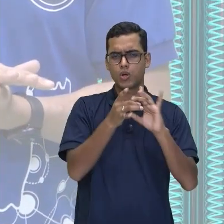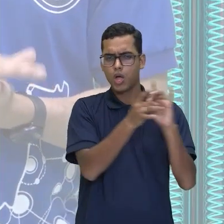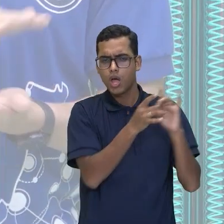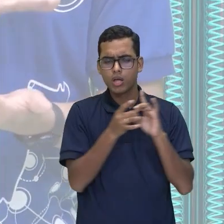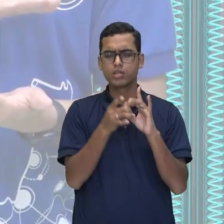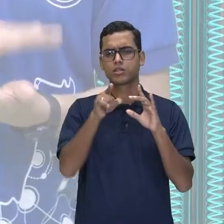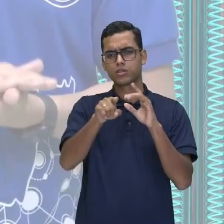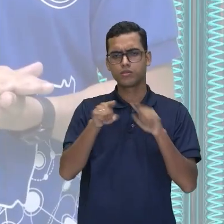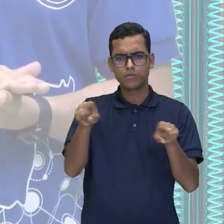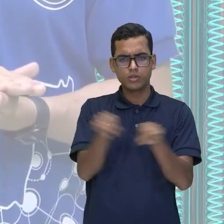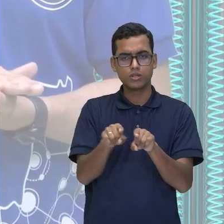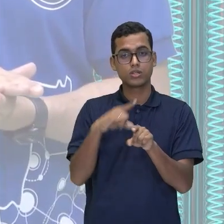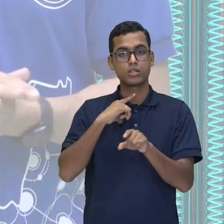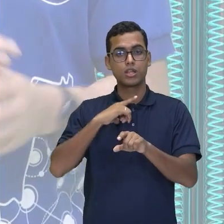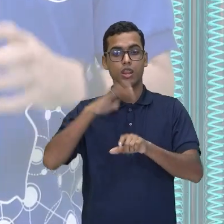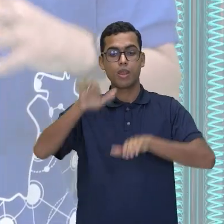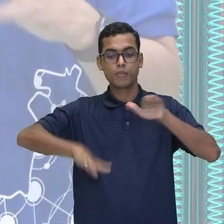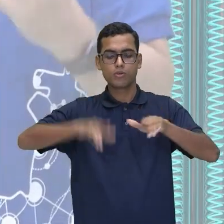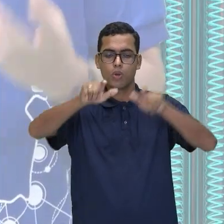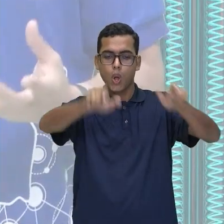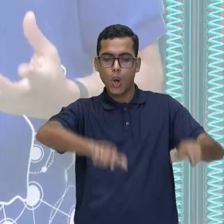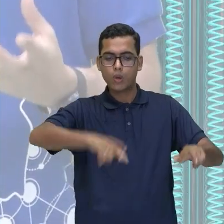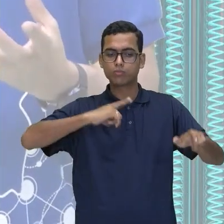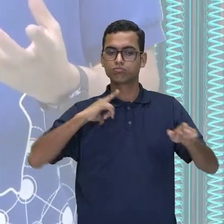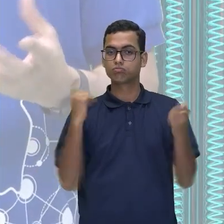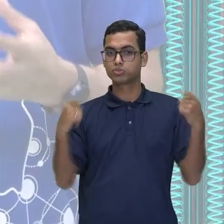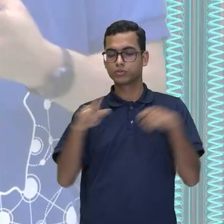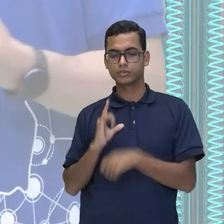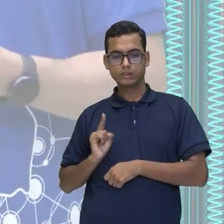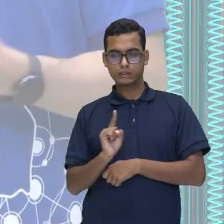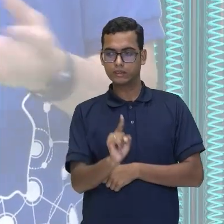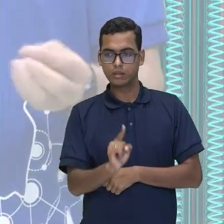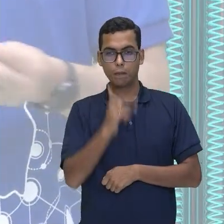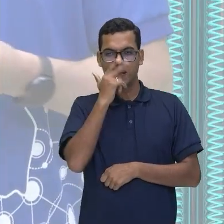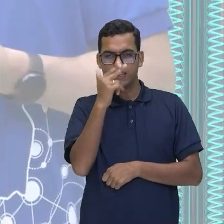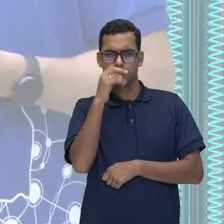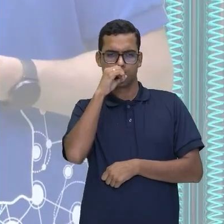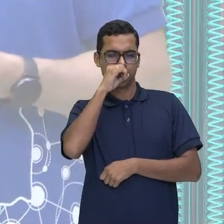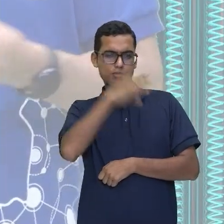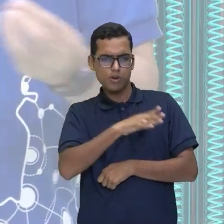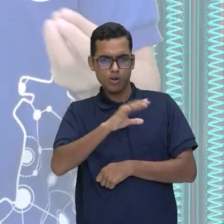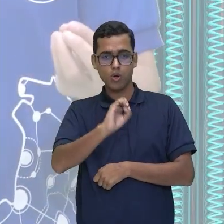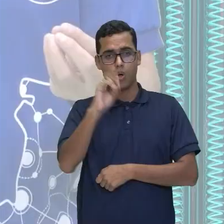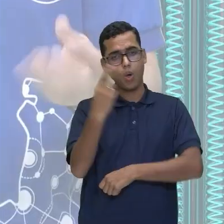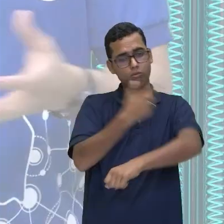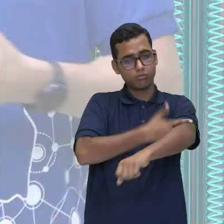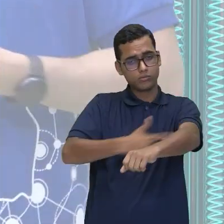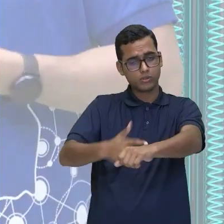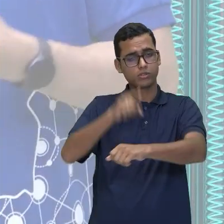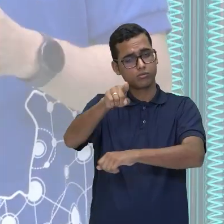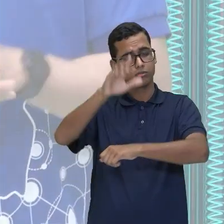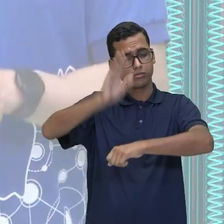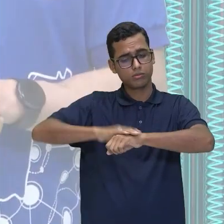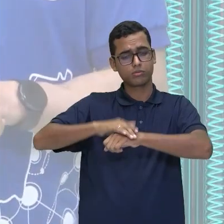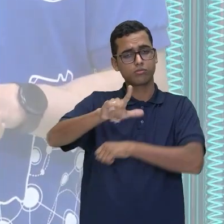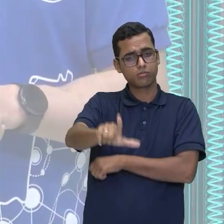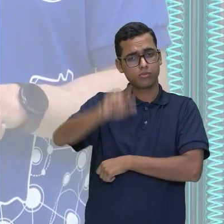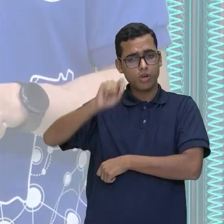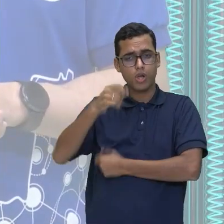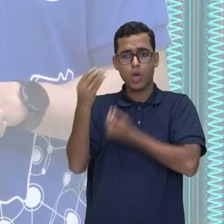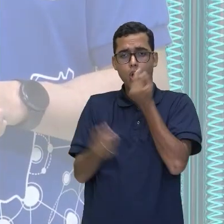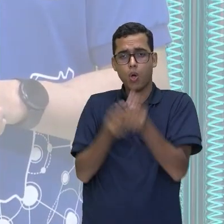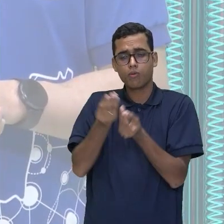você é mais rude ou mais educado. E aí você vai fazer a escolha de como você quer se dirigir àquele